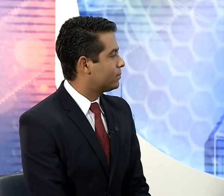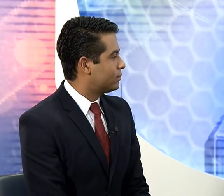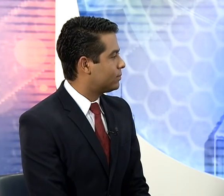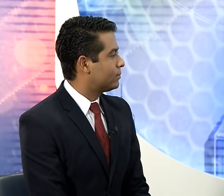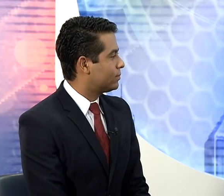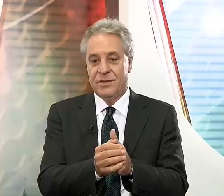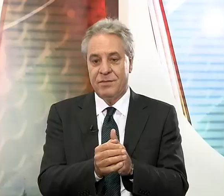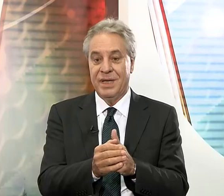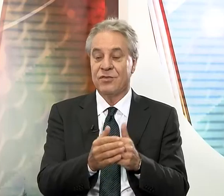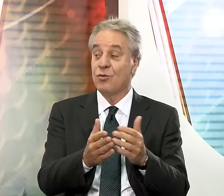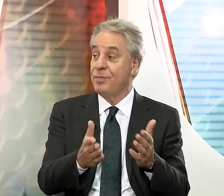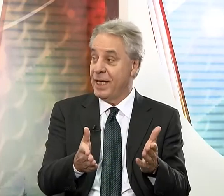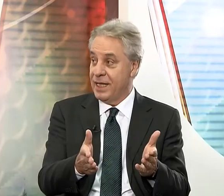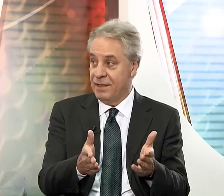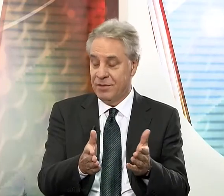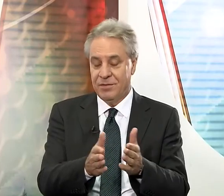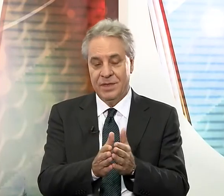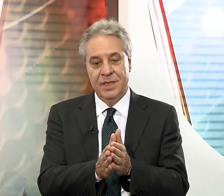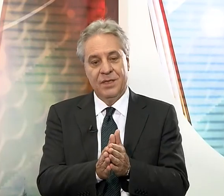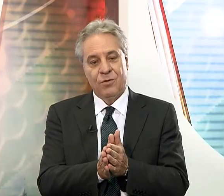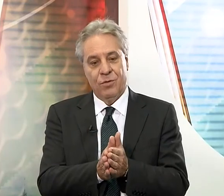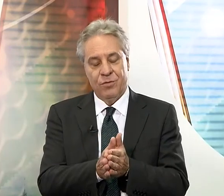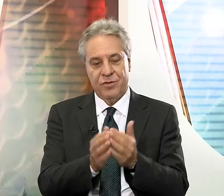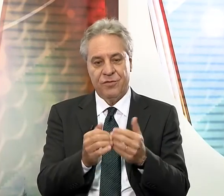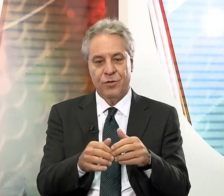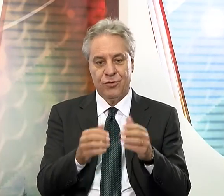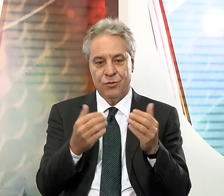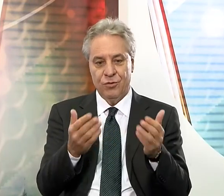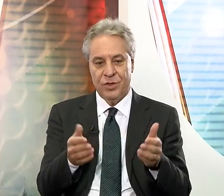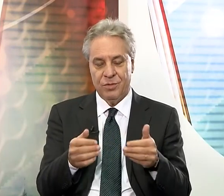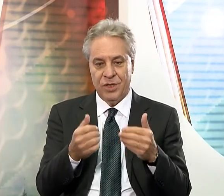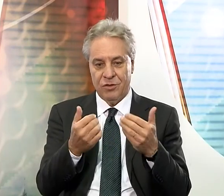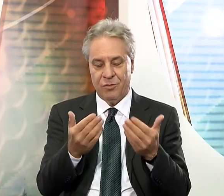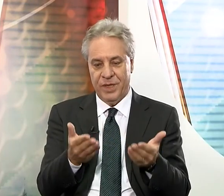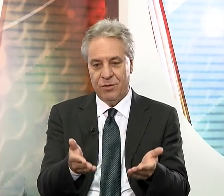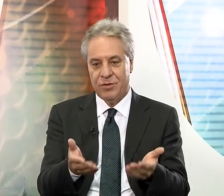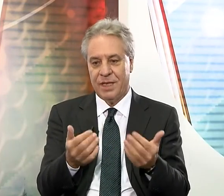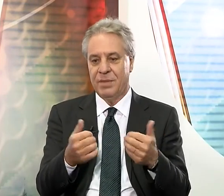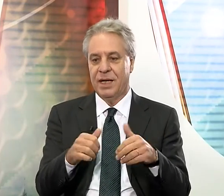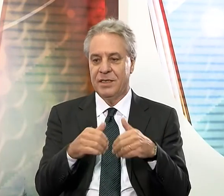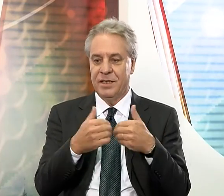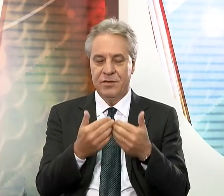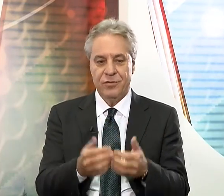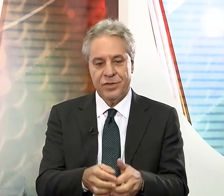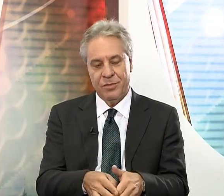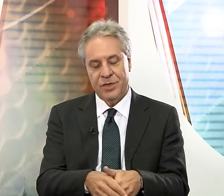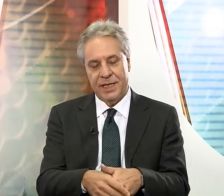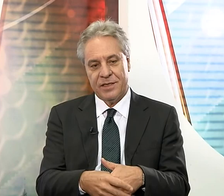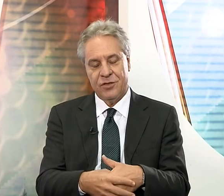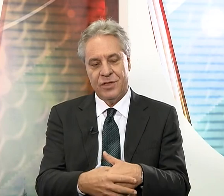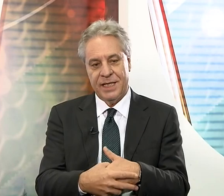um pouco preocupante, mas superável, com o esforço do Tribunal Superior do Trabalho e